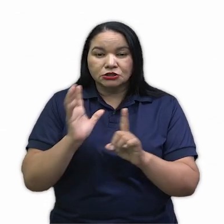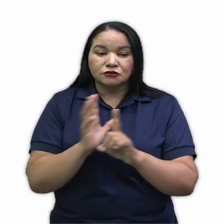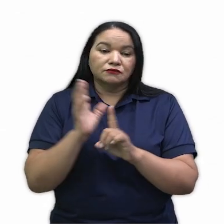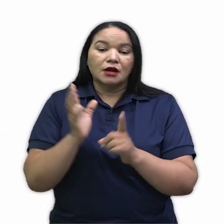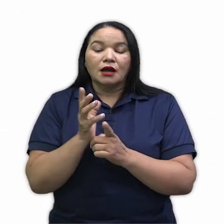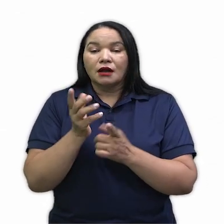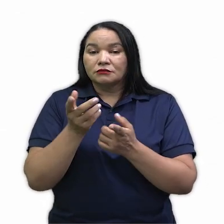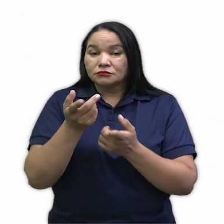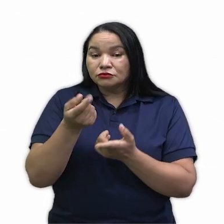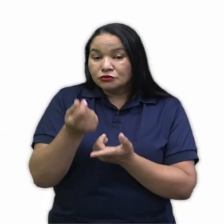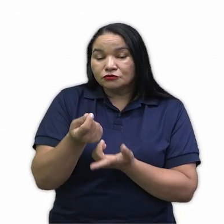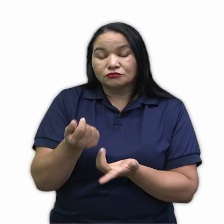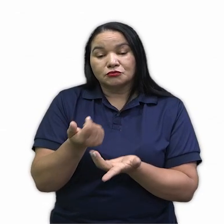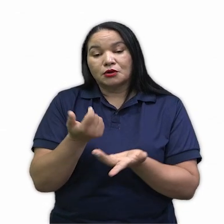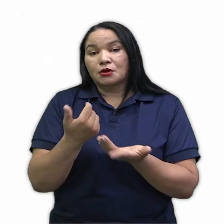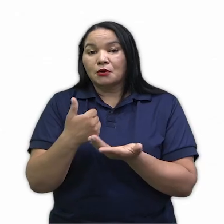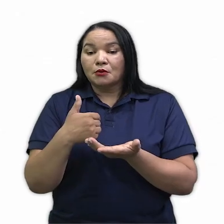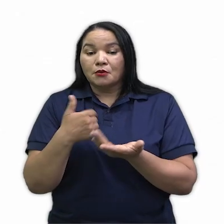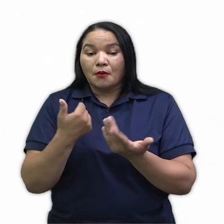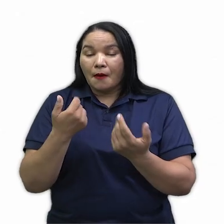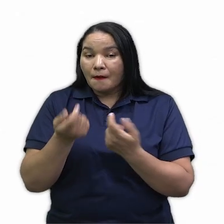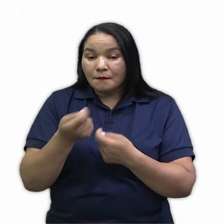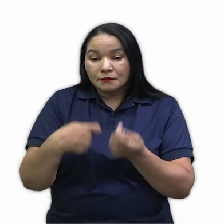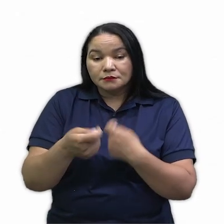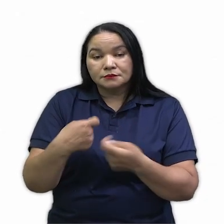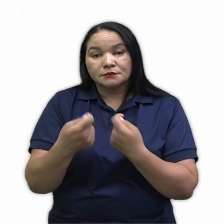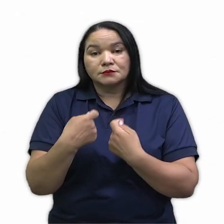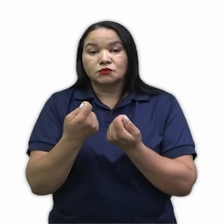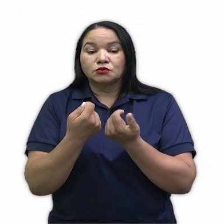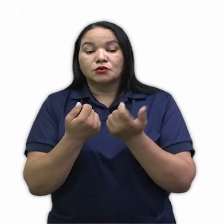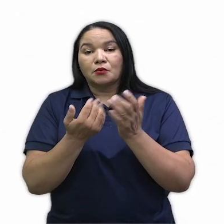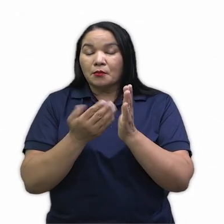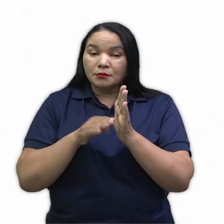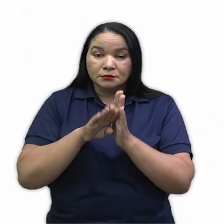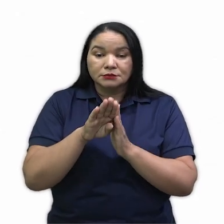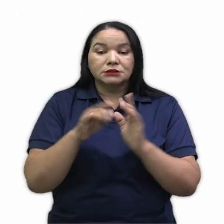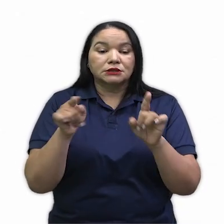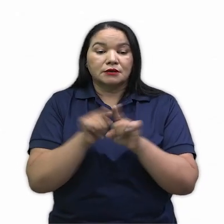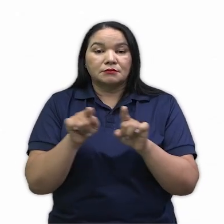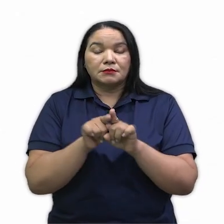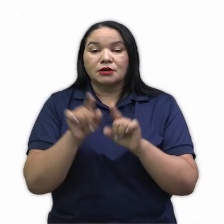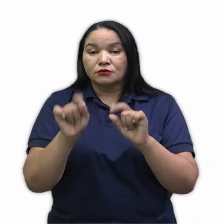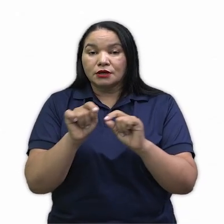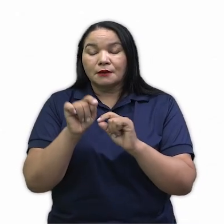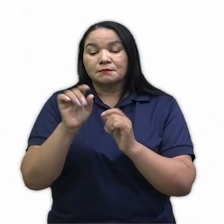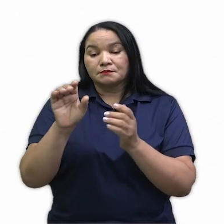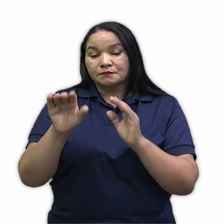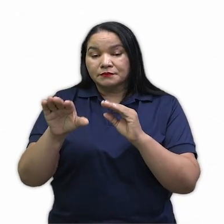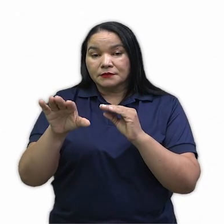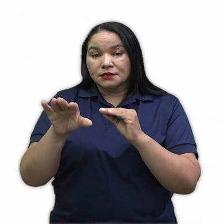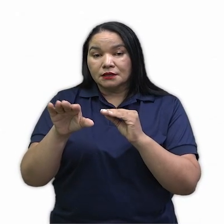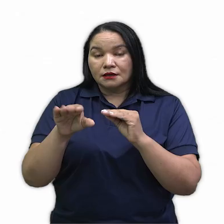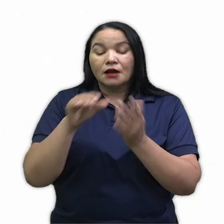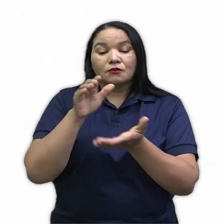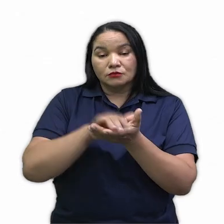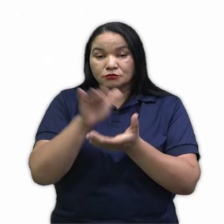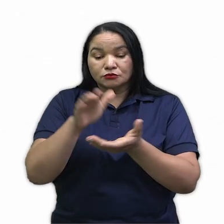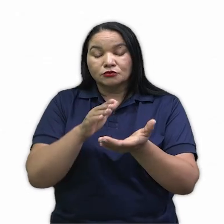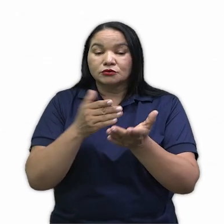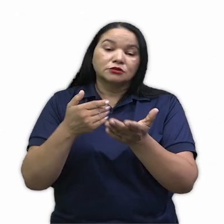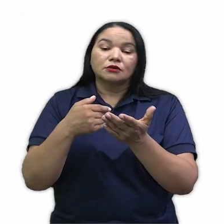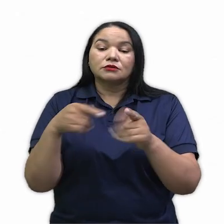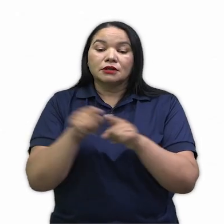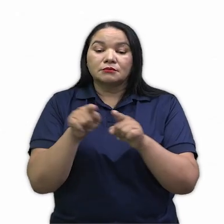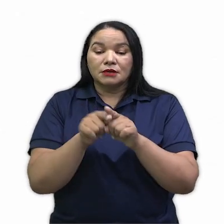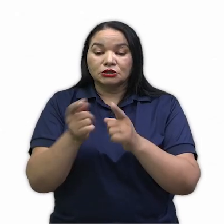gente, dinheiro ali naquele local, né? E, consequentemente, ocorrer a acumulação de capital pelos